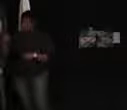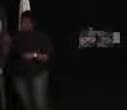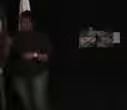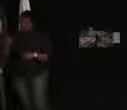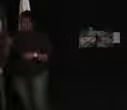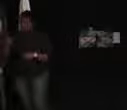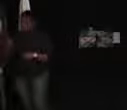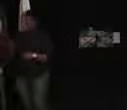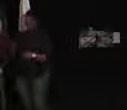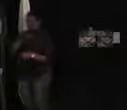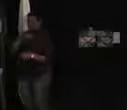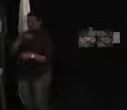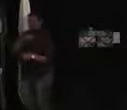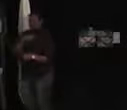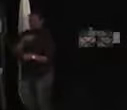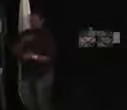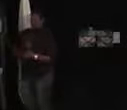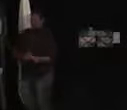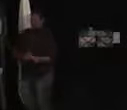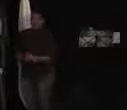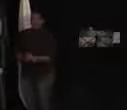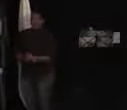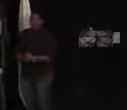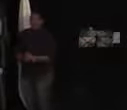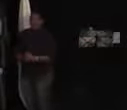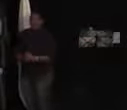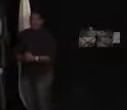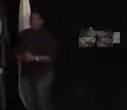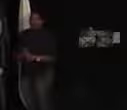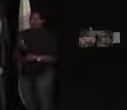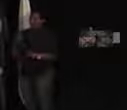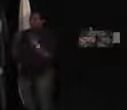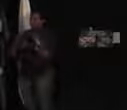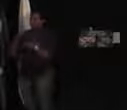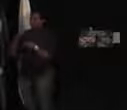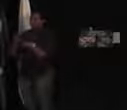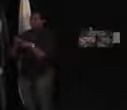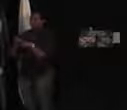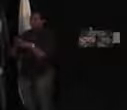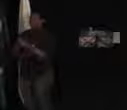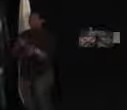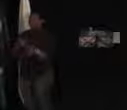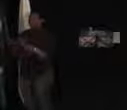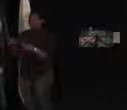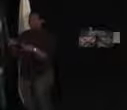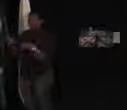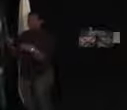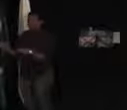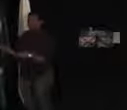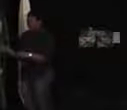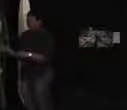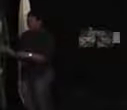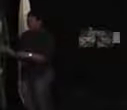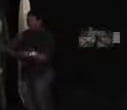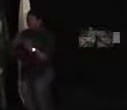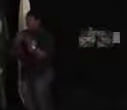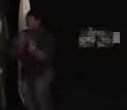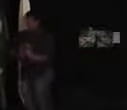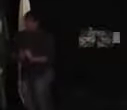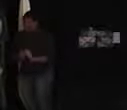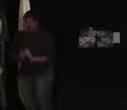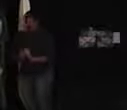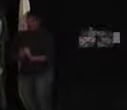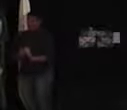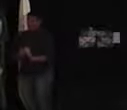não será o suficiente. Mas eu quero falar para vocês, quero que vocês percebam essa exaustão